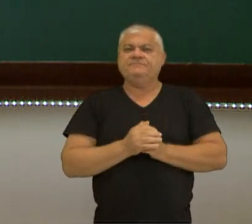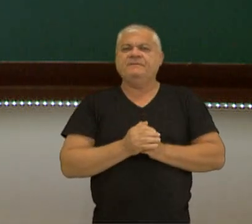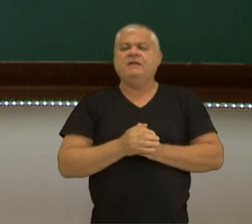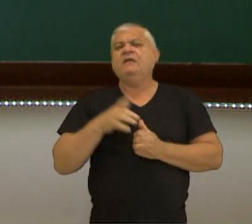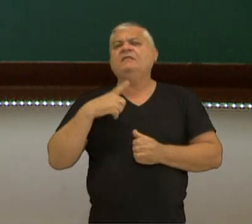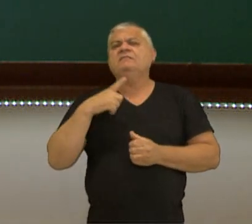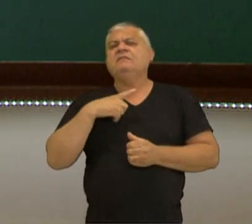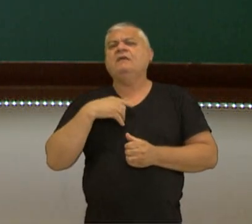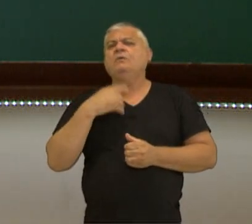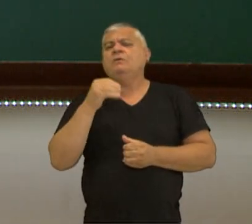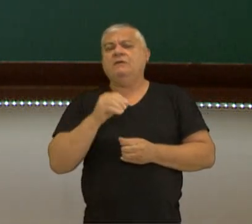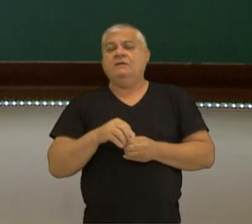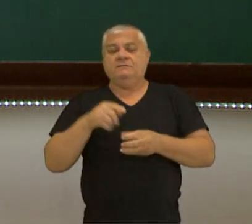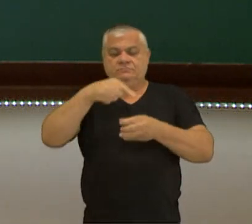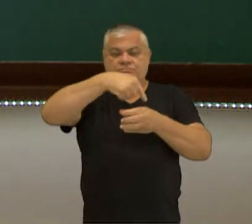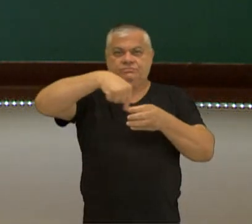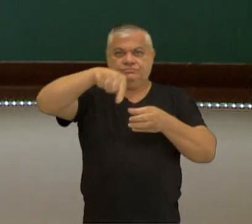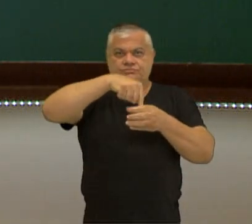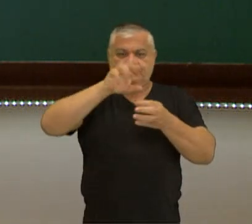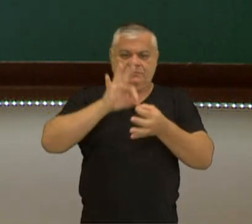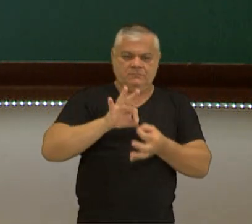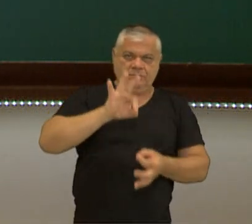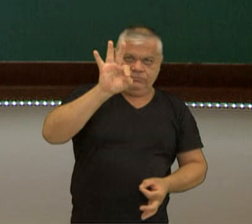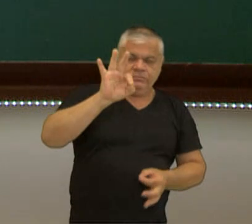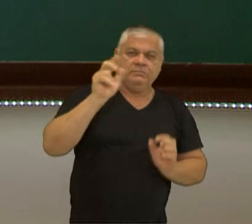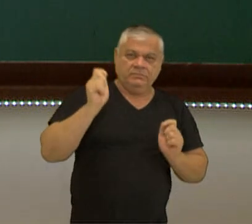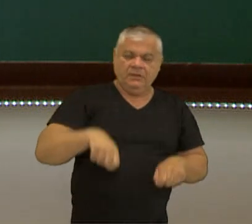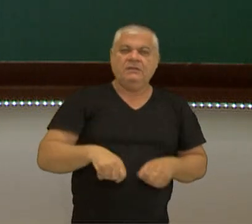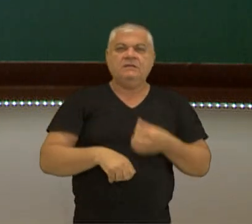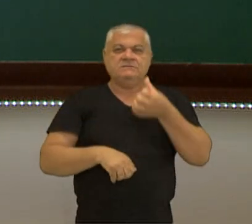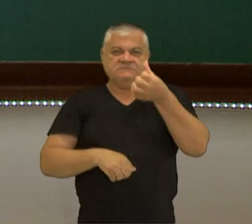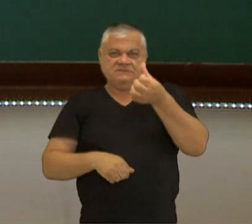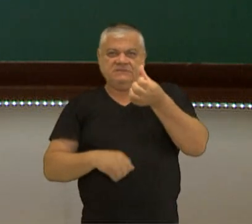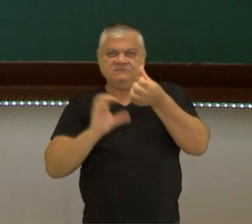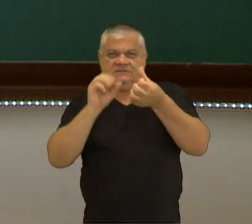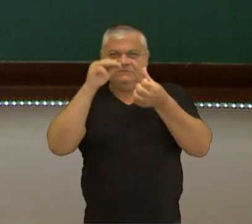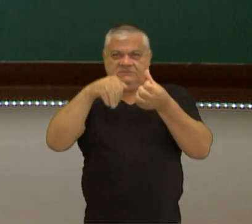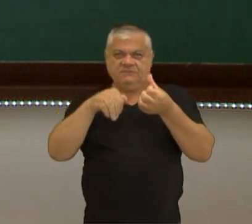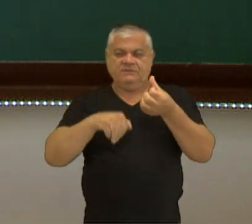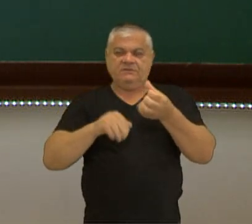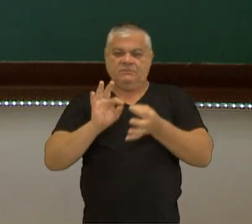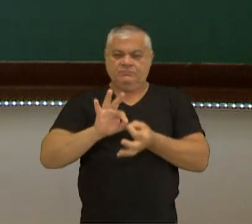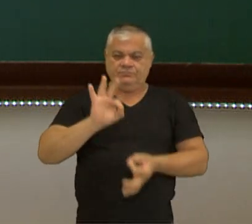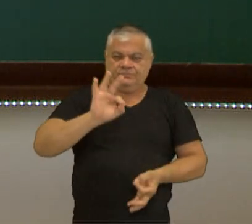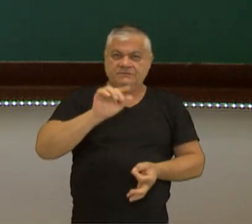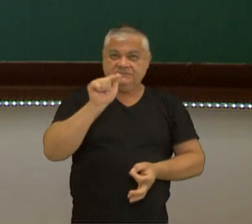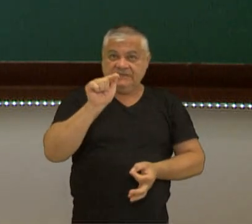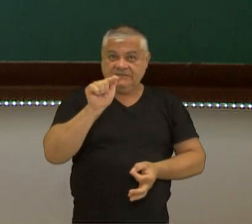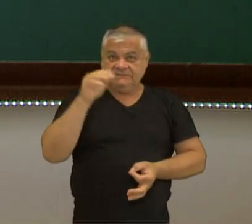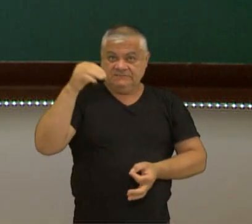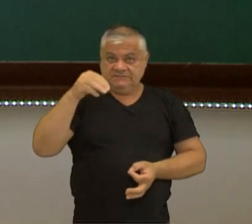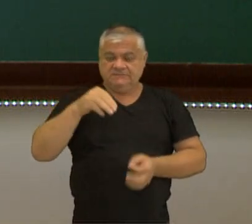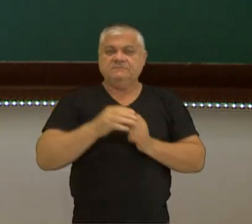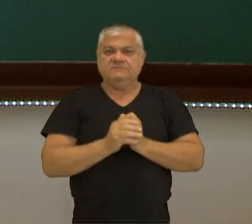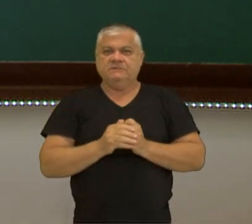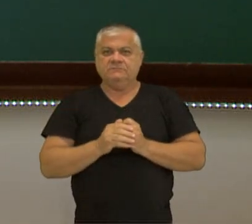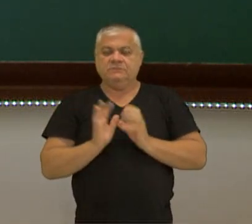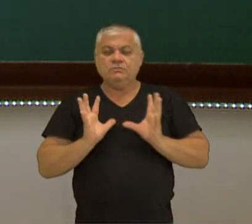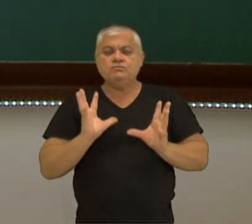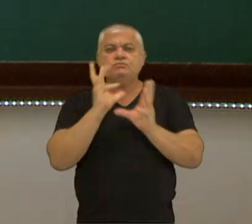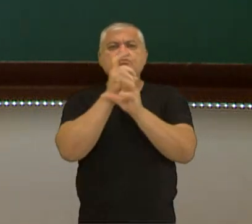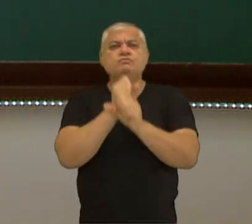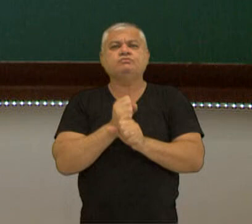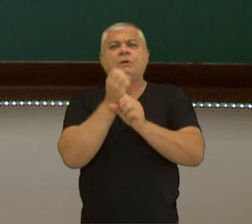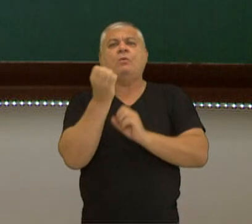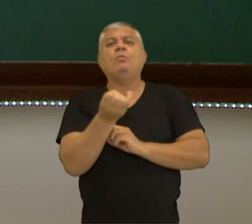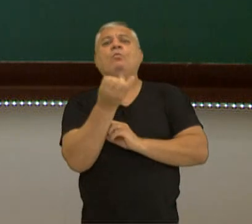que a gente tem? A gente tem o diâmetro e temos a altura para calcular a superfície total, ou seja, o material que vai ser